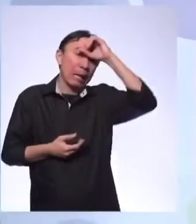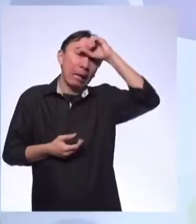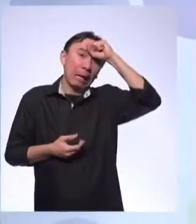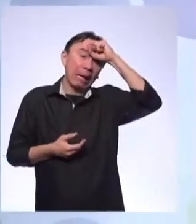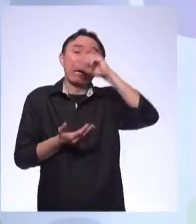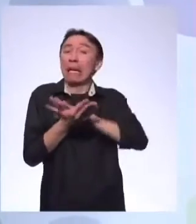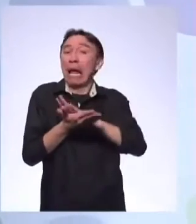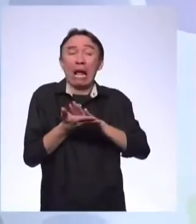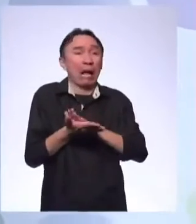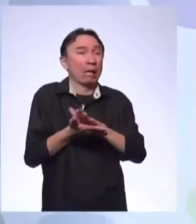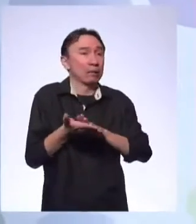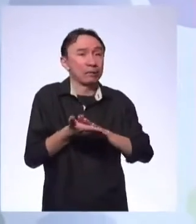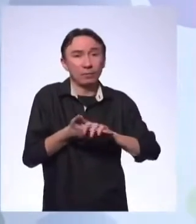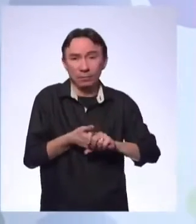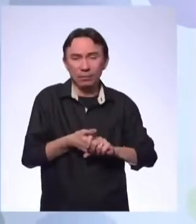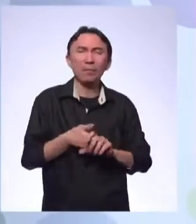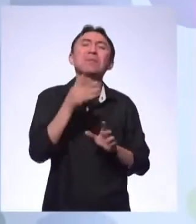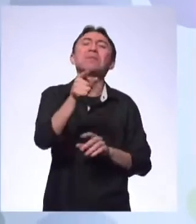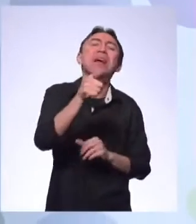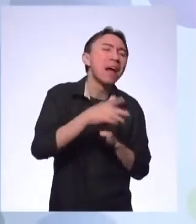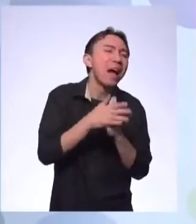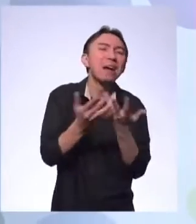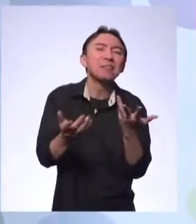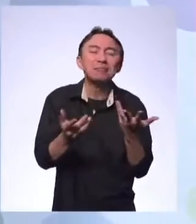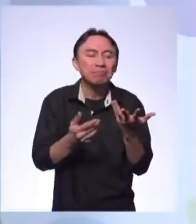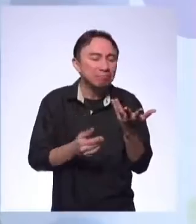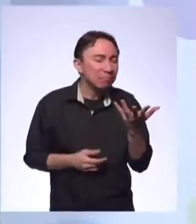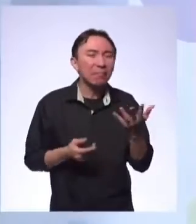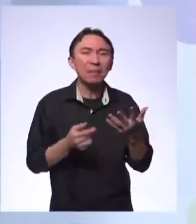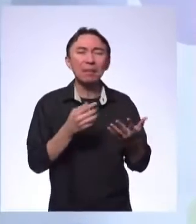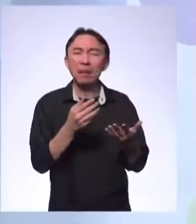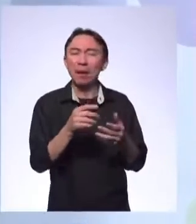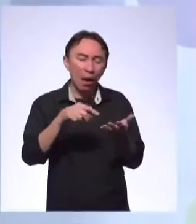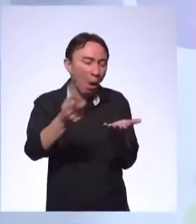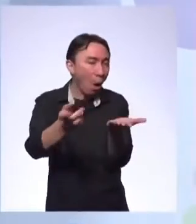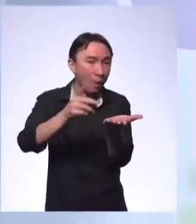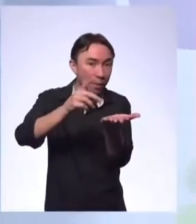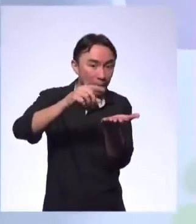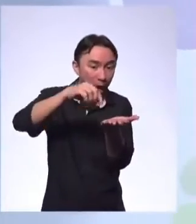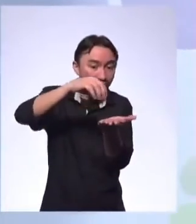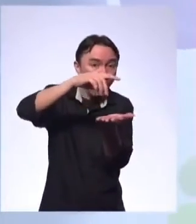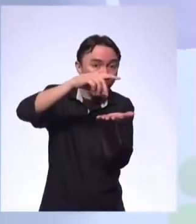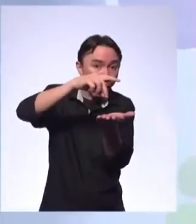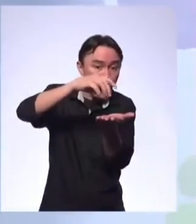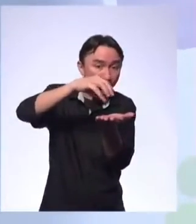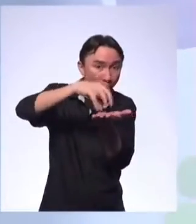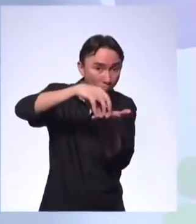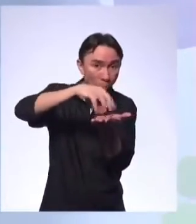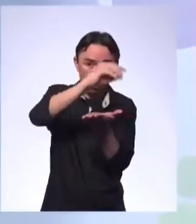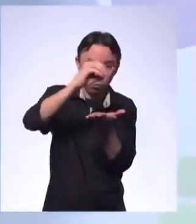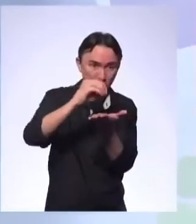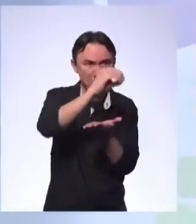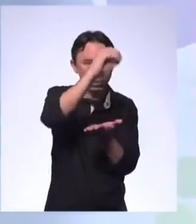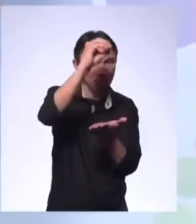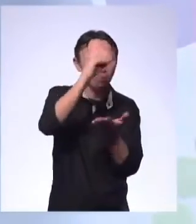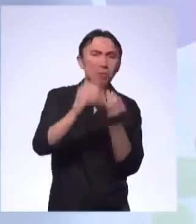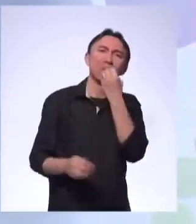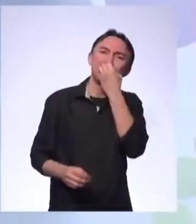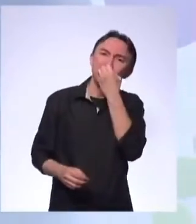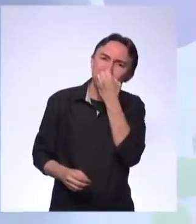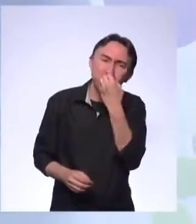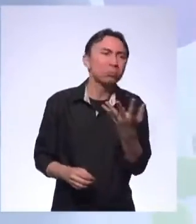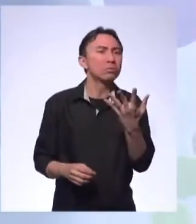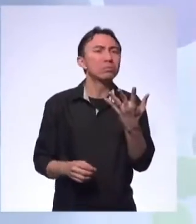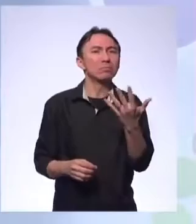sei qual argumento você usaria para atestar a veracidade do centro de milhas imagina fazer um artigo